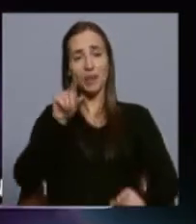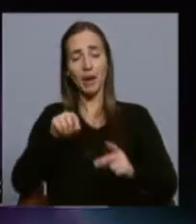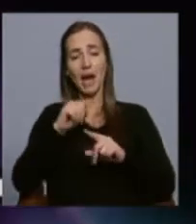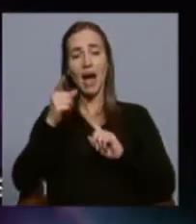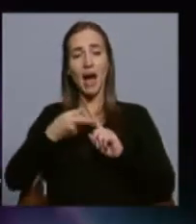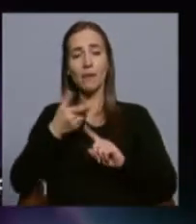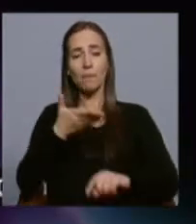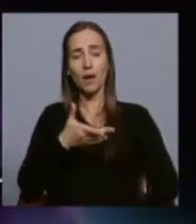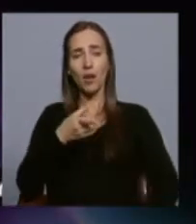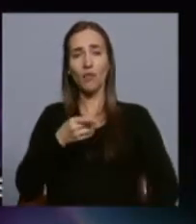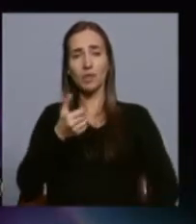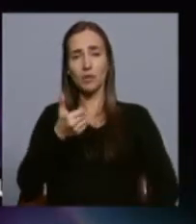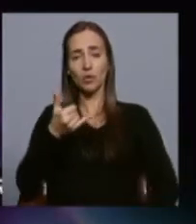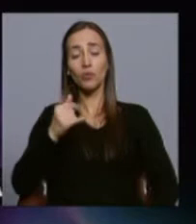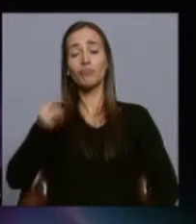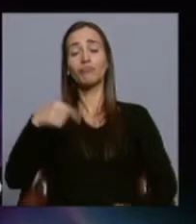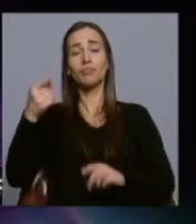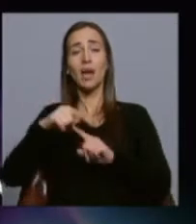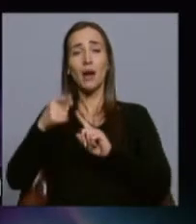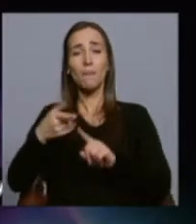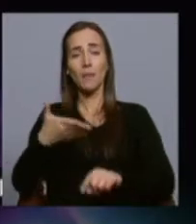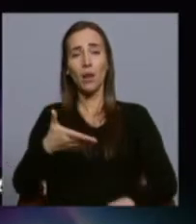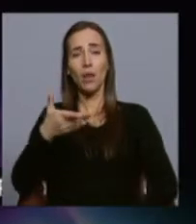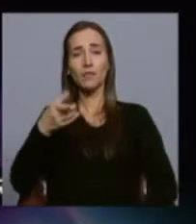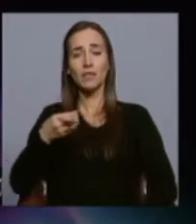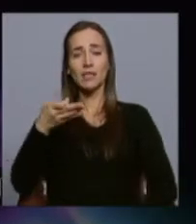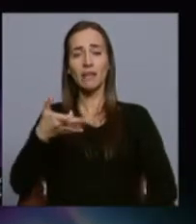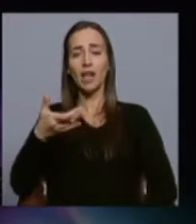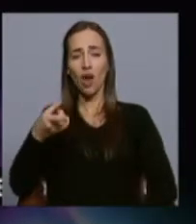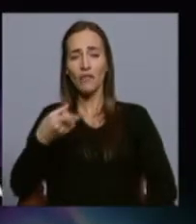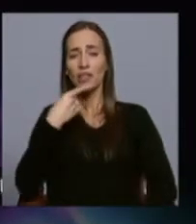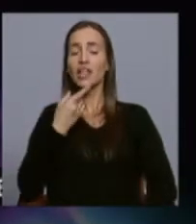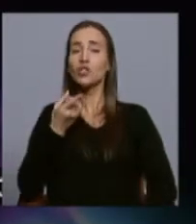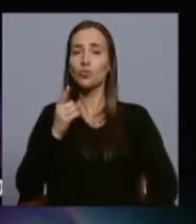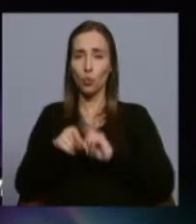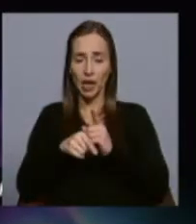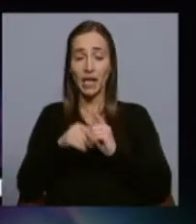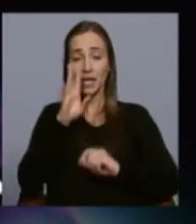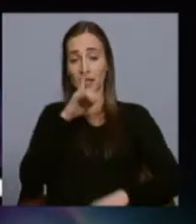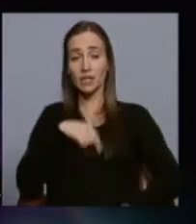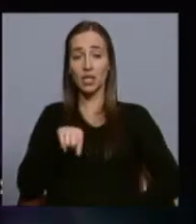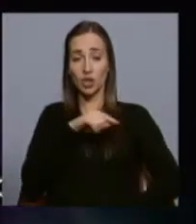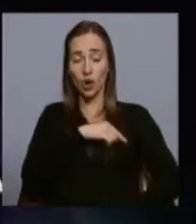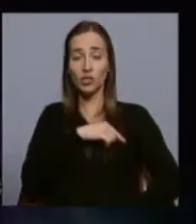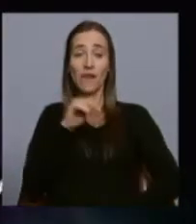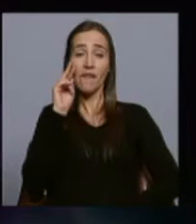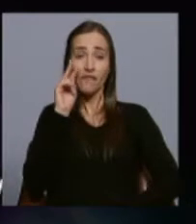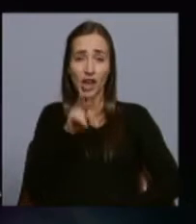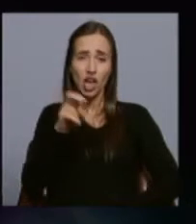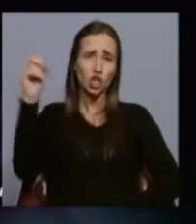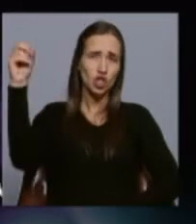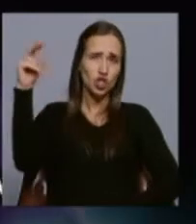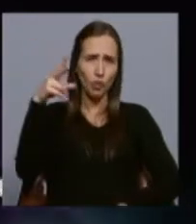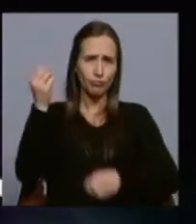e outra em 1279. Isto quer dizer o quê? Quer dizer que se nós assistíssemos a este tipo de tempestades solares, no